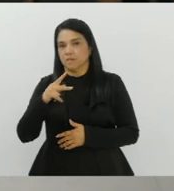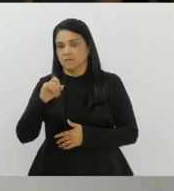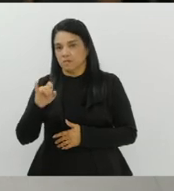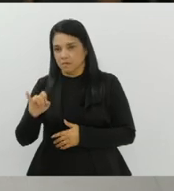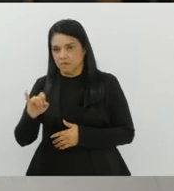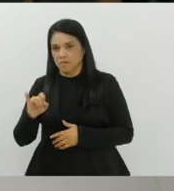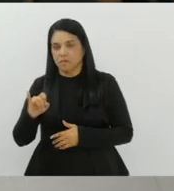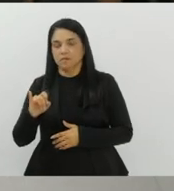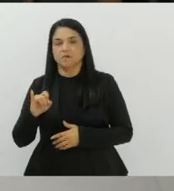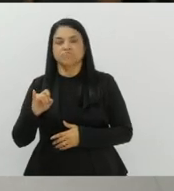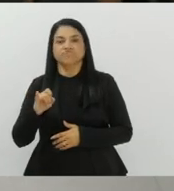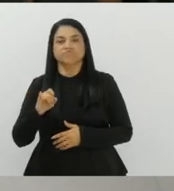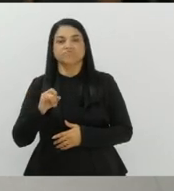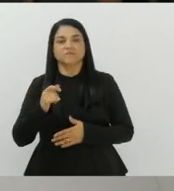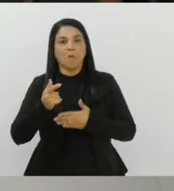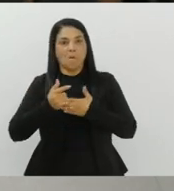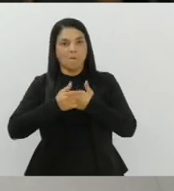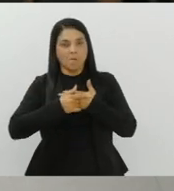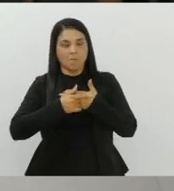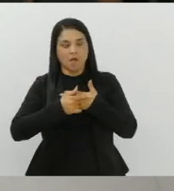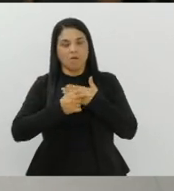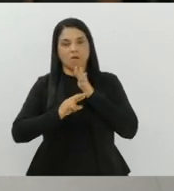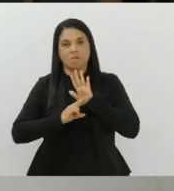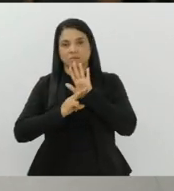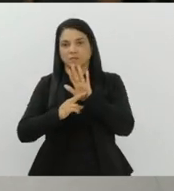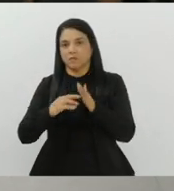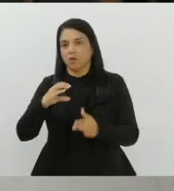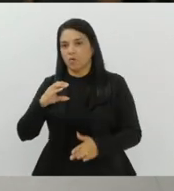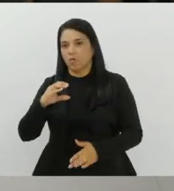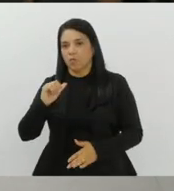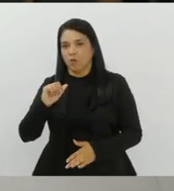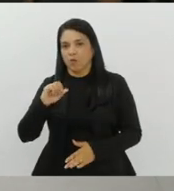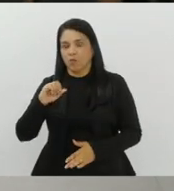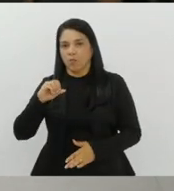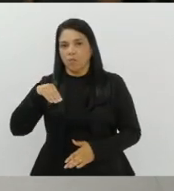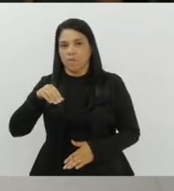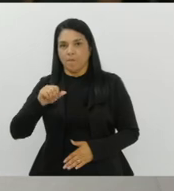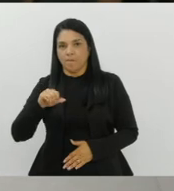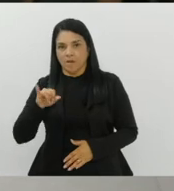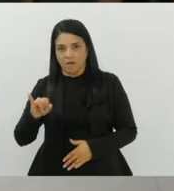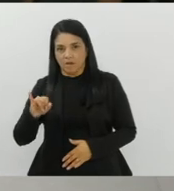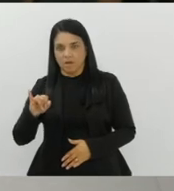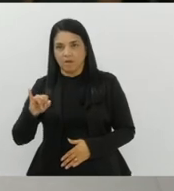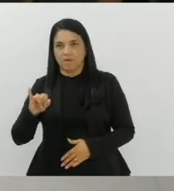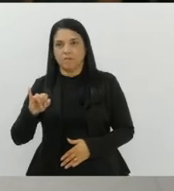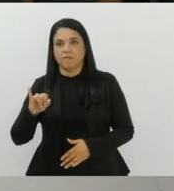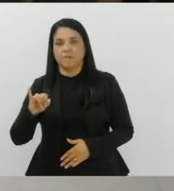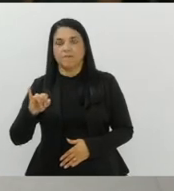papel aqui de representar a Comai, trazer algumas